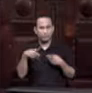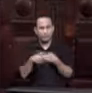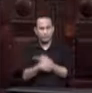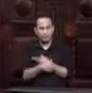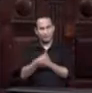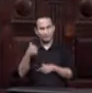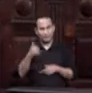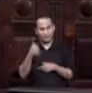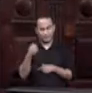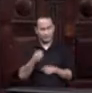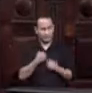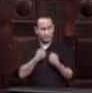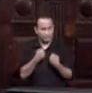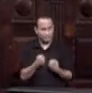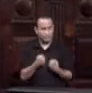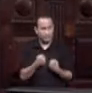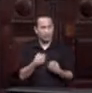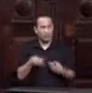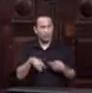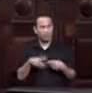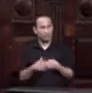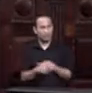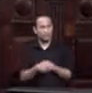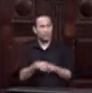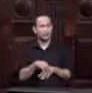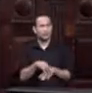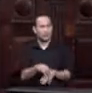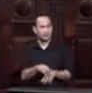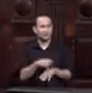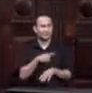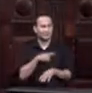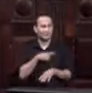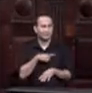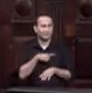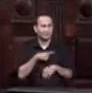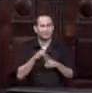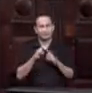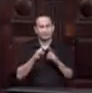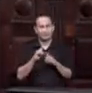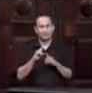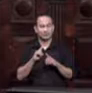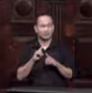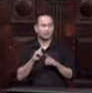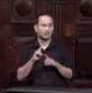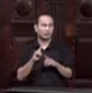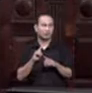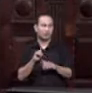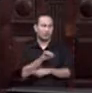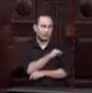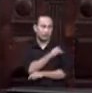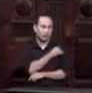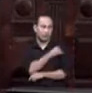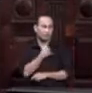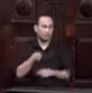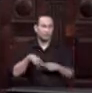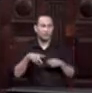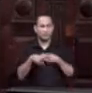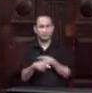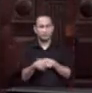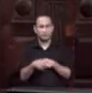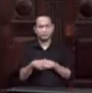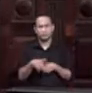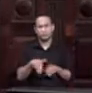primeiro poder a cortar na carne quando a crise se anunciou no Estado do Rio de Janeiro, e cortamos os auxílios